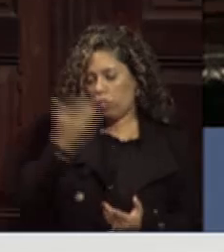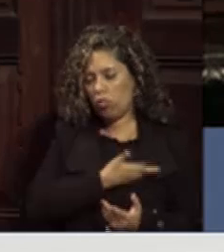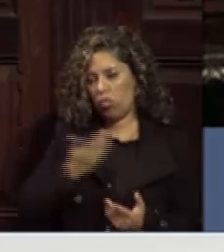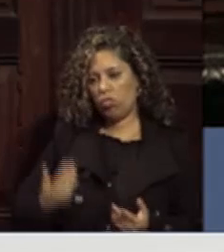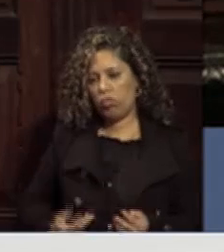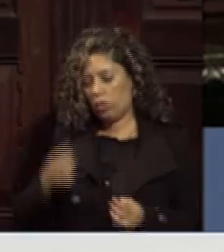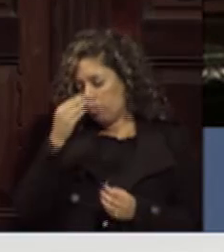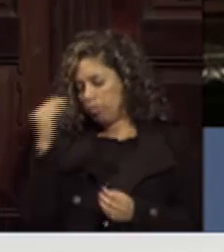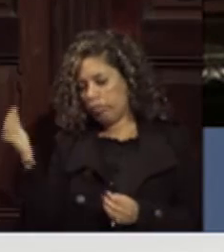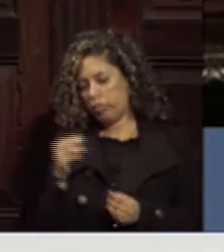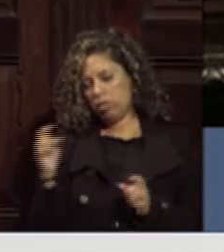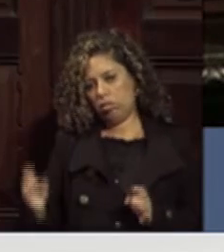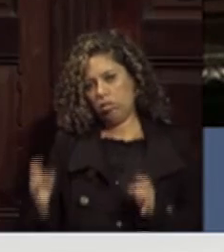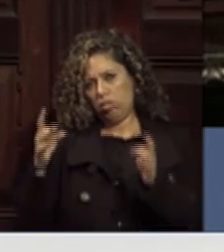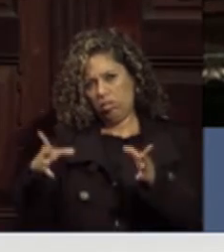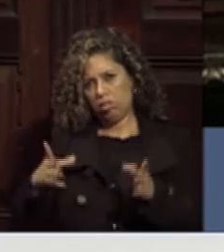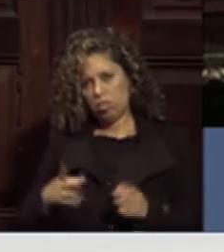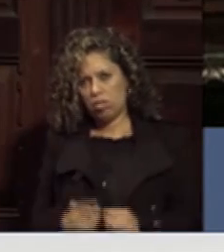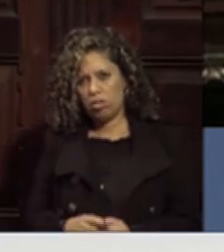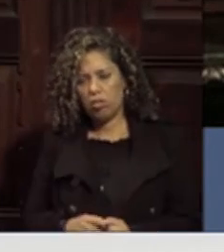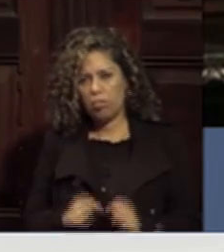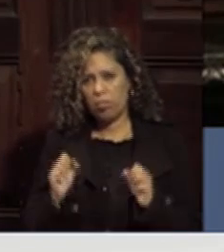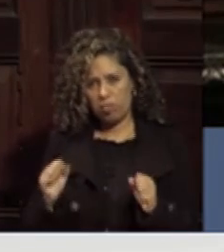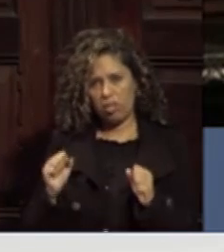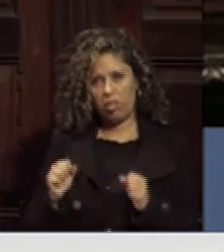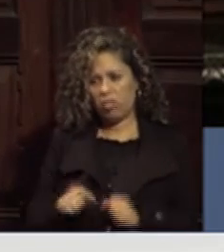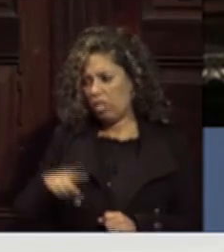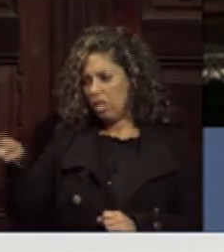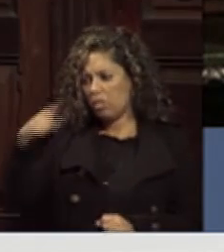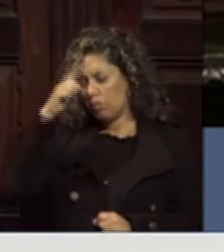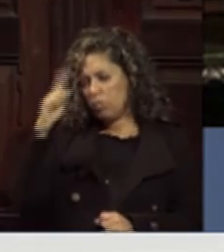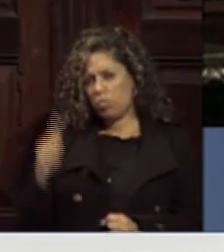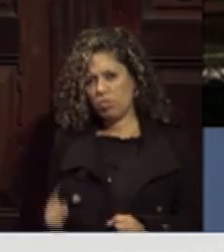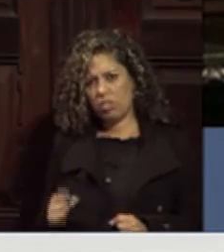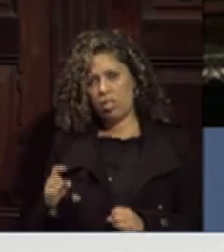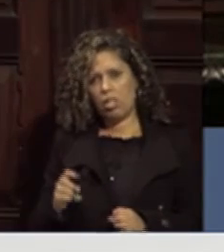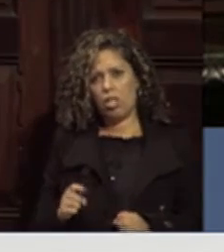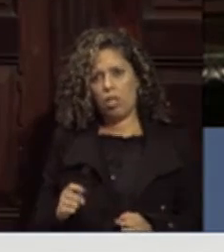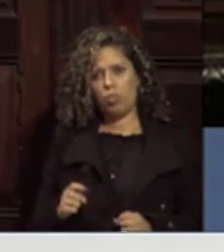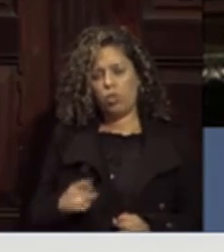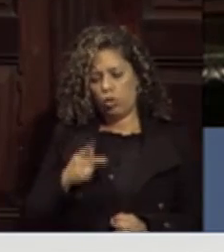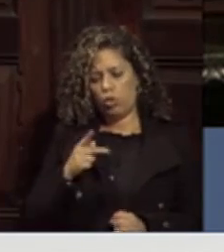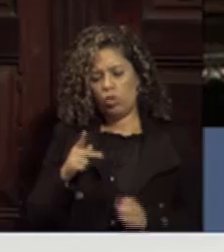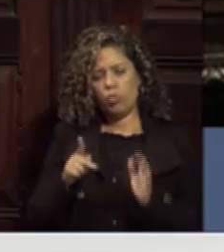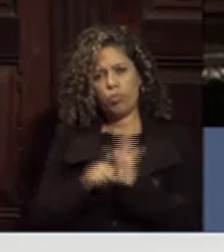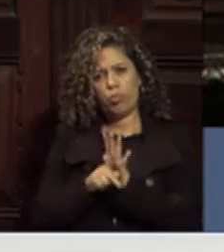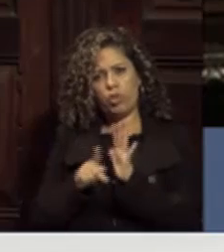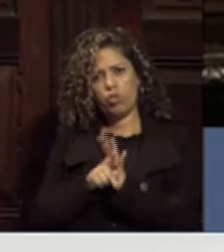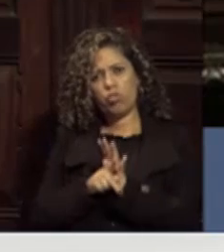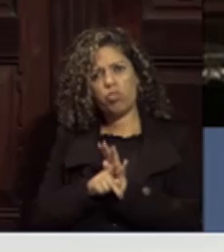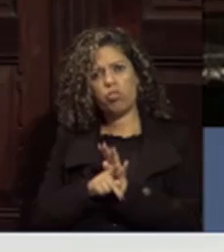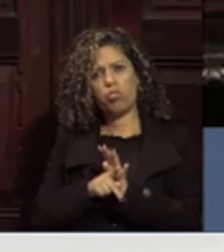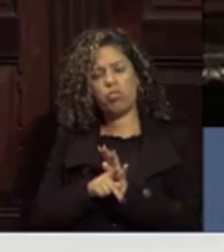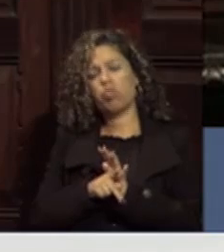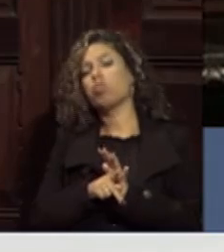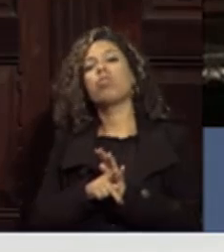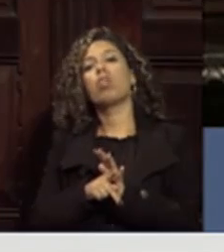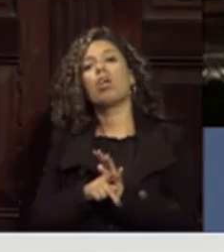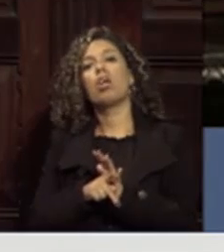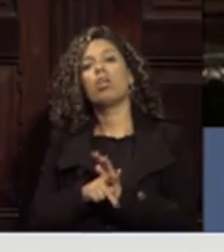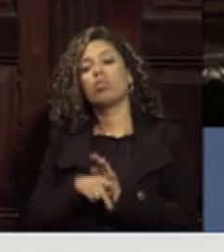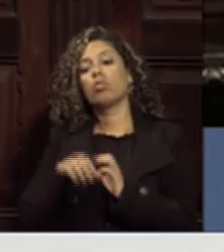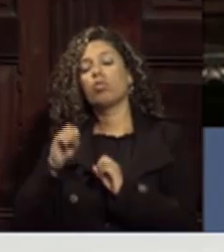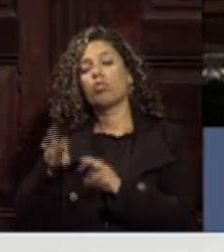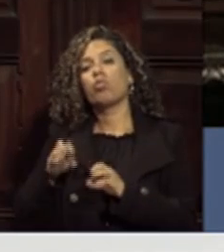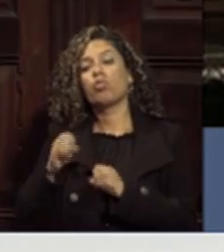entendem que educação é um projeto do Estado, é um projeto do cidadão, não é um projeto